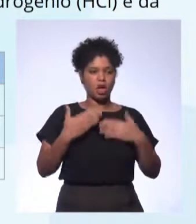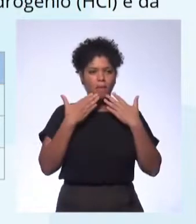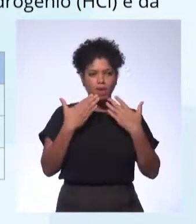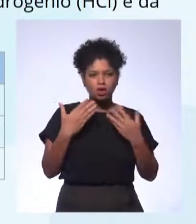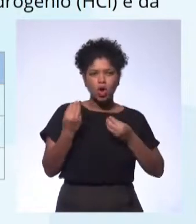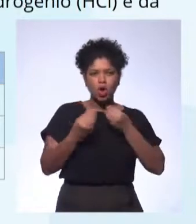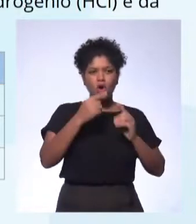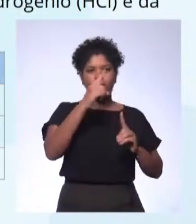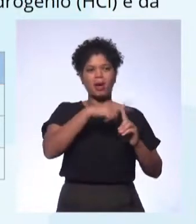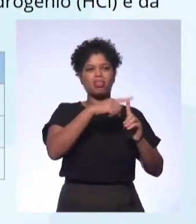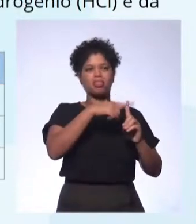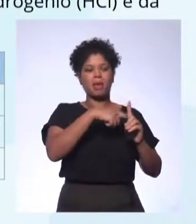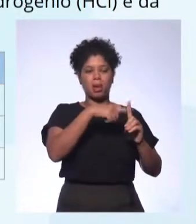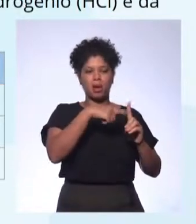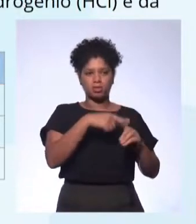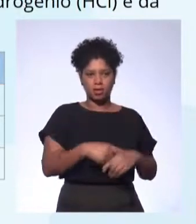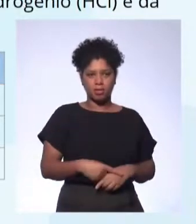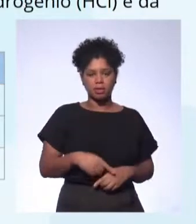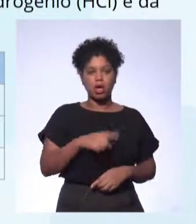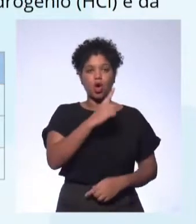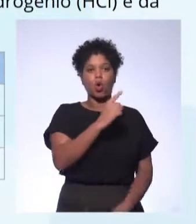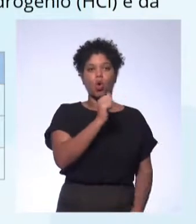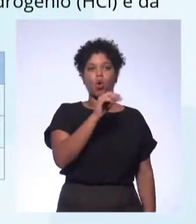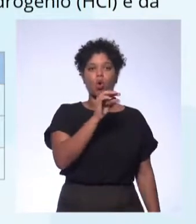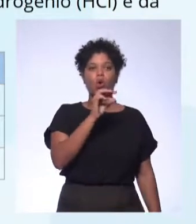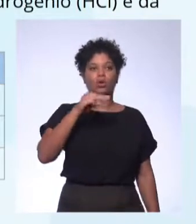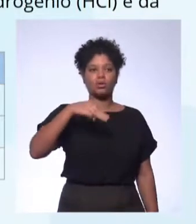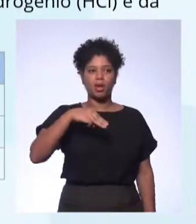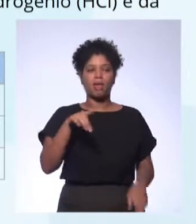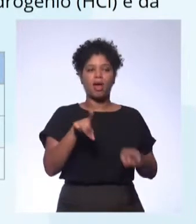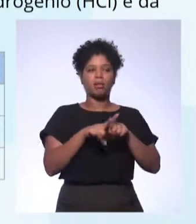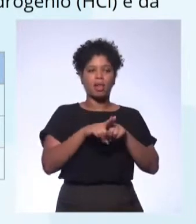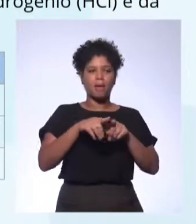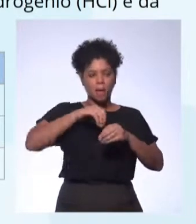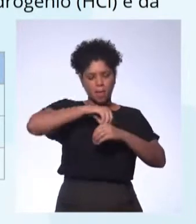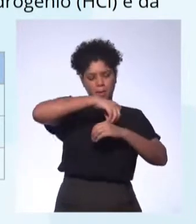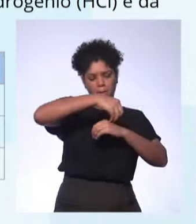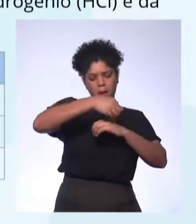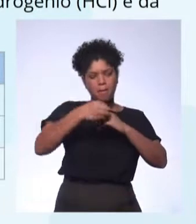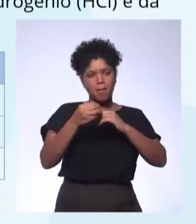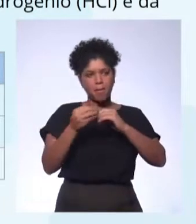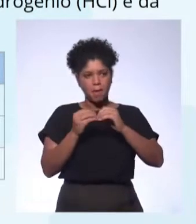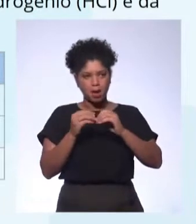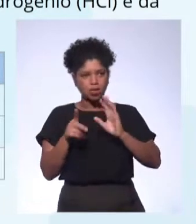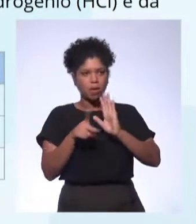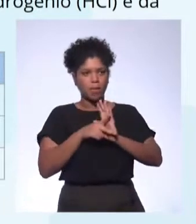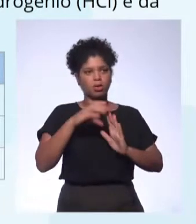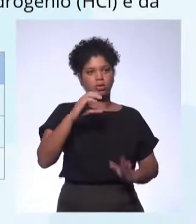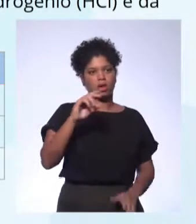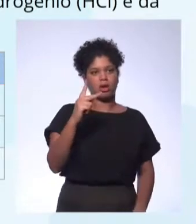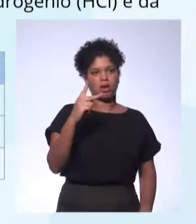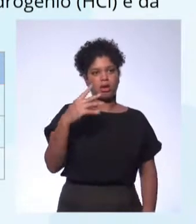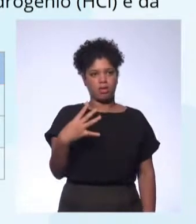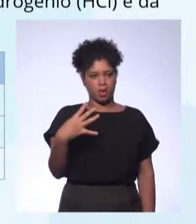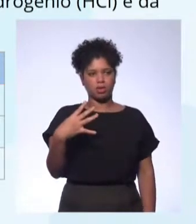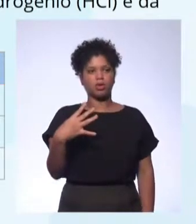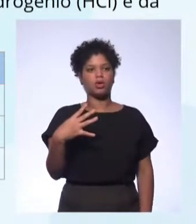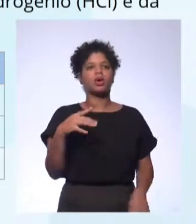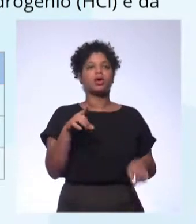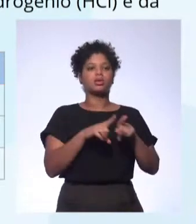temperaturas de ebulição a 1 ATM e as interações moleculares do metano ch4